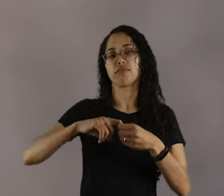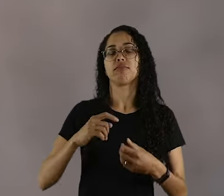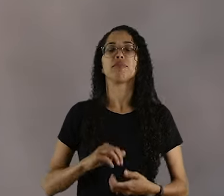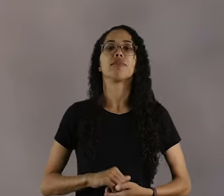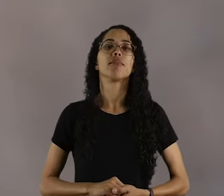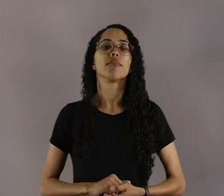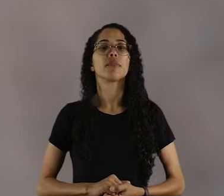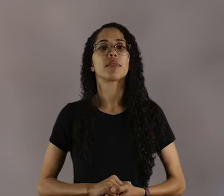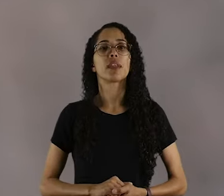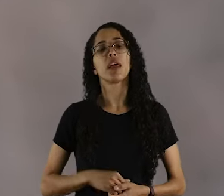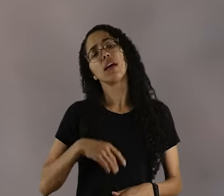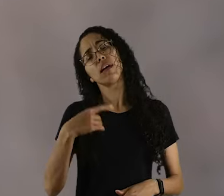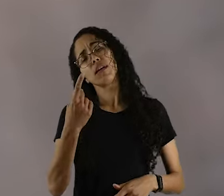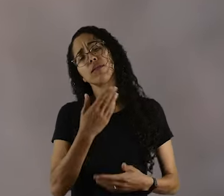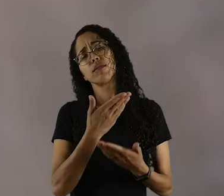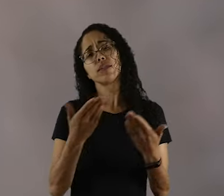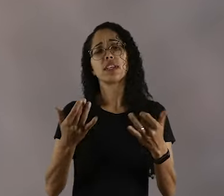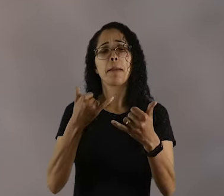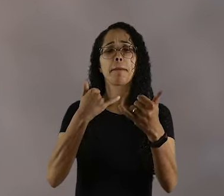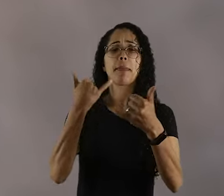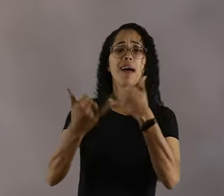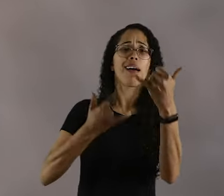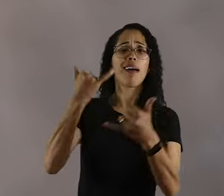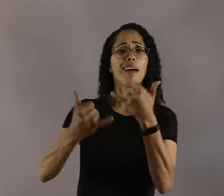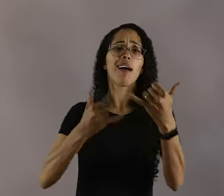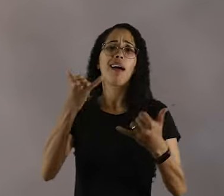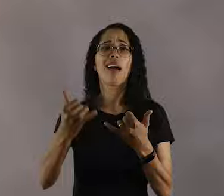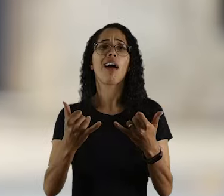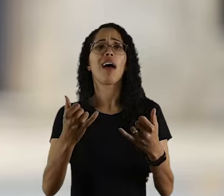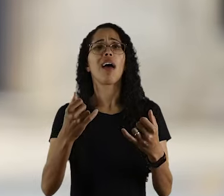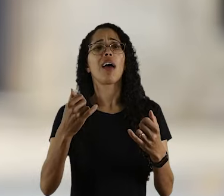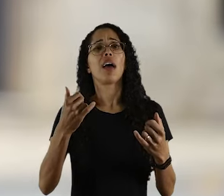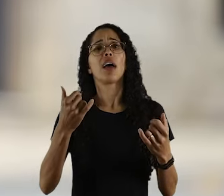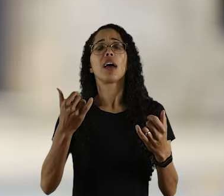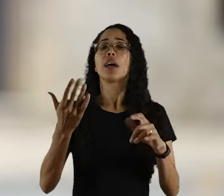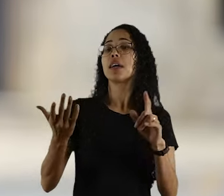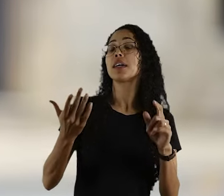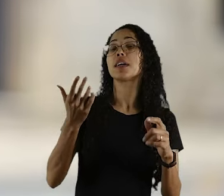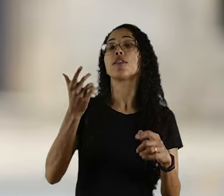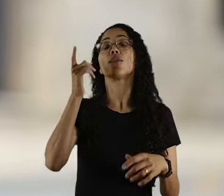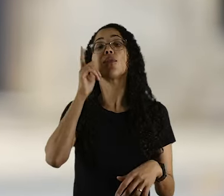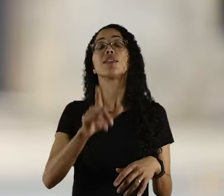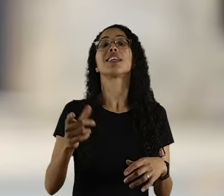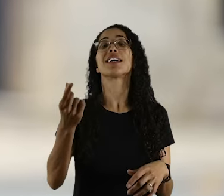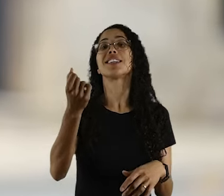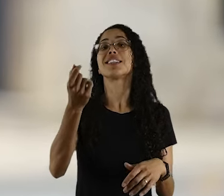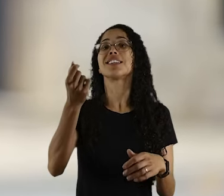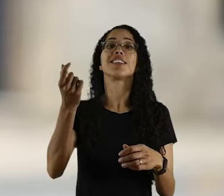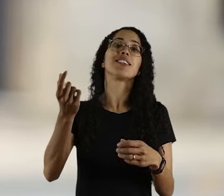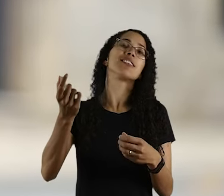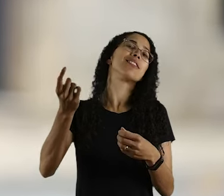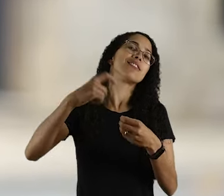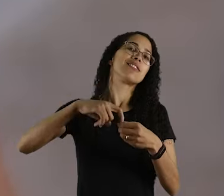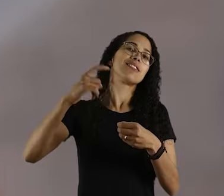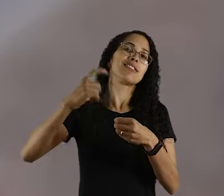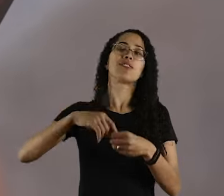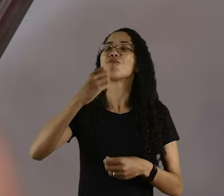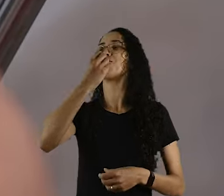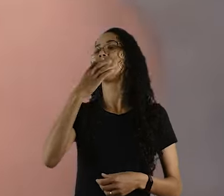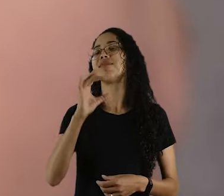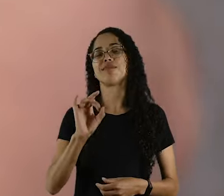estar se divertindo, vai estar acompanhando os jogos, né? É uma brincadeira também, é um lazer que te gera renda. Então, é só coisa boa,